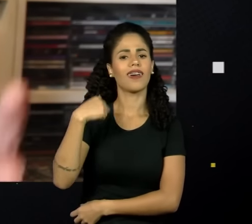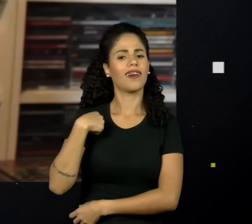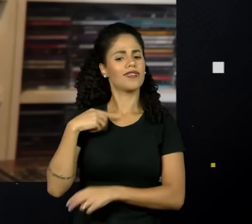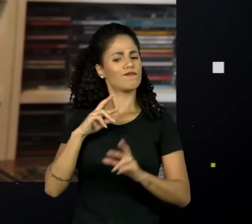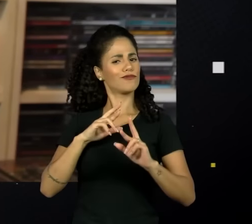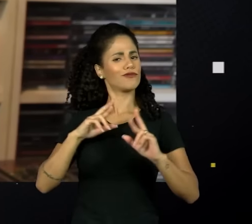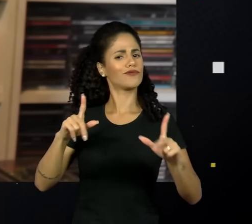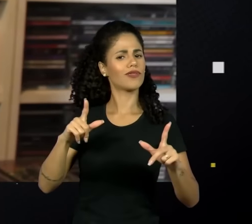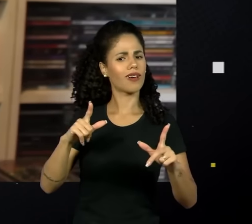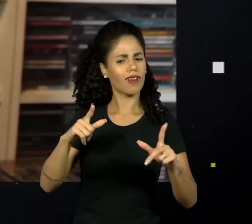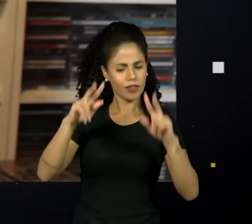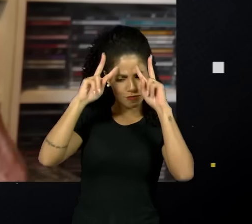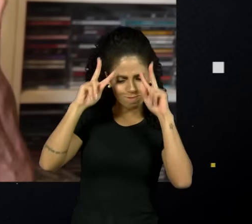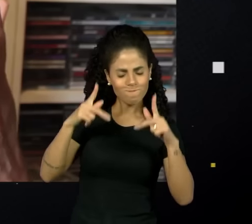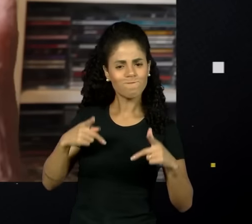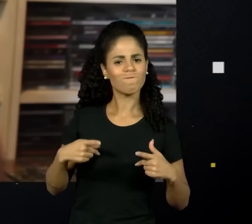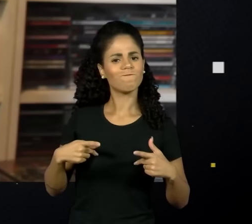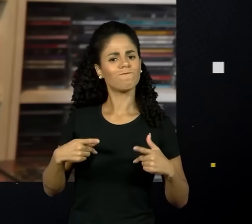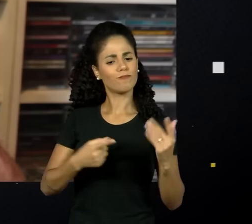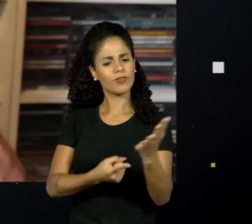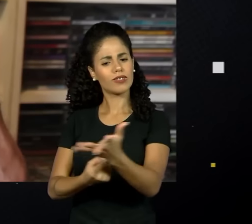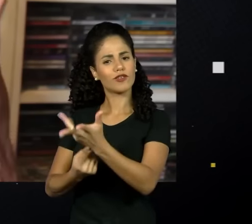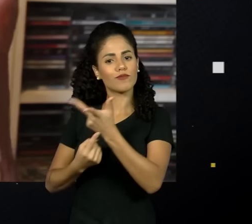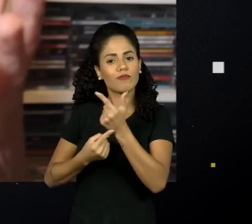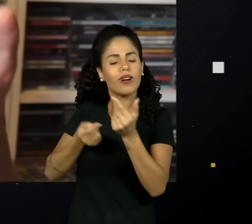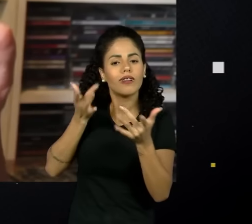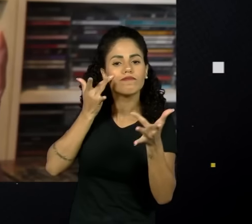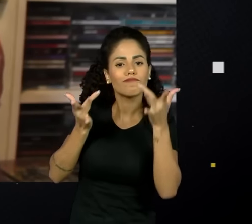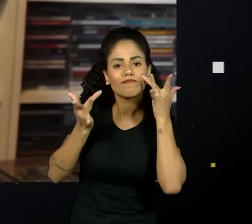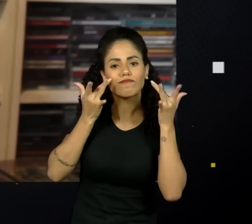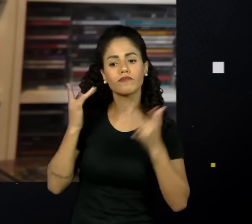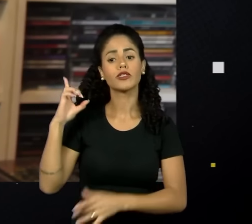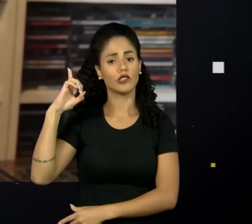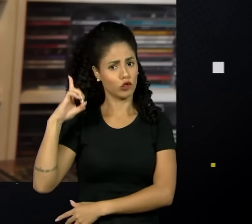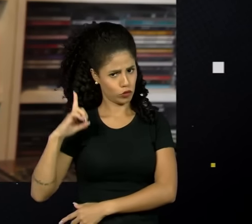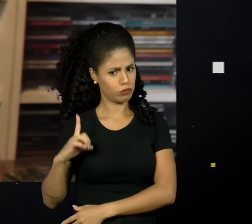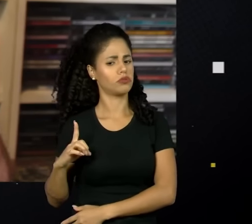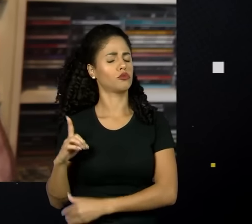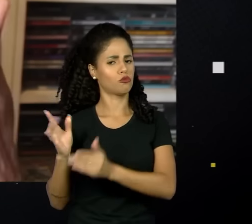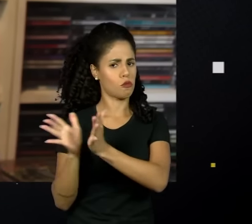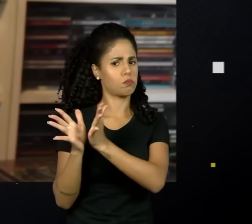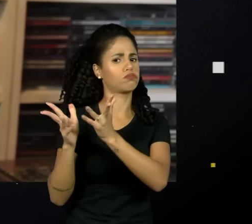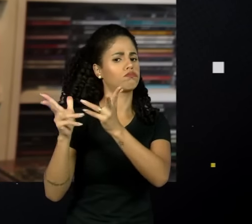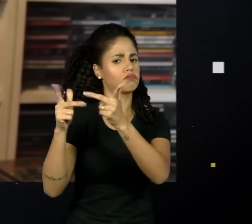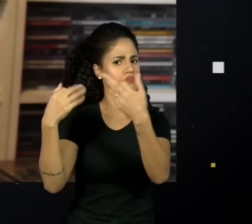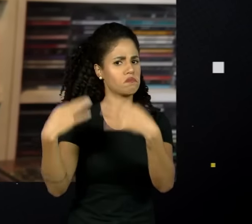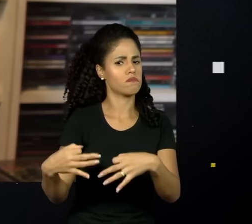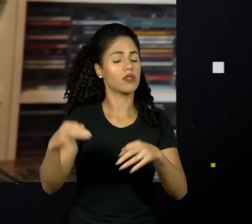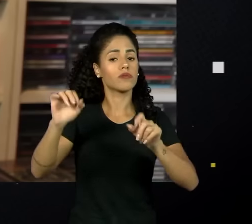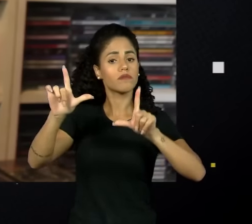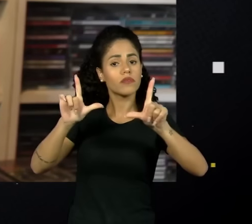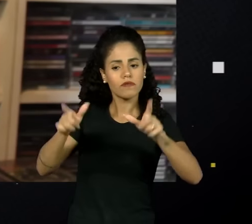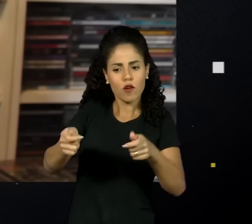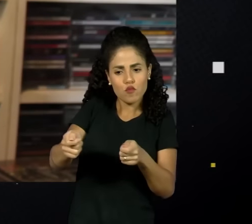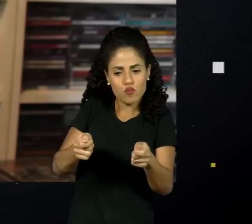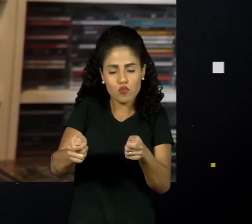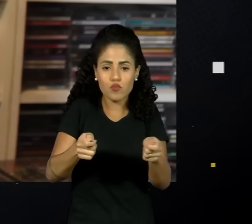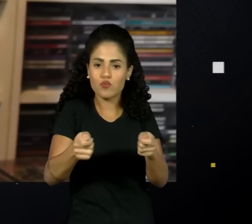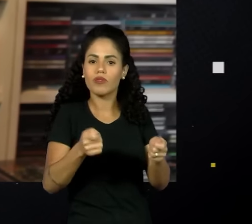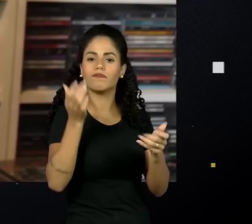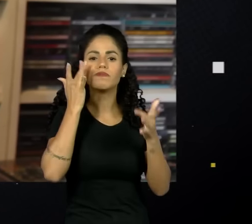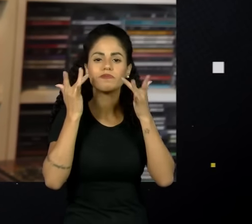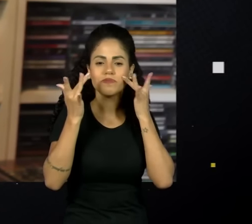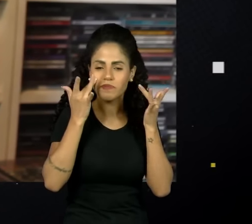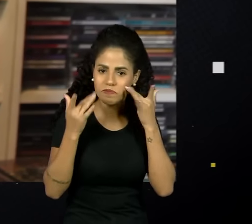como artista de teatro grande diretor de televisão de cinema